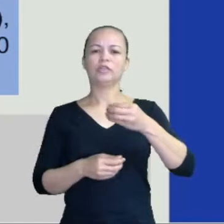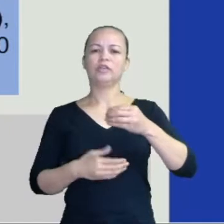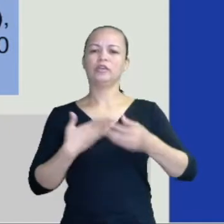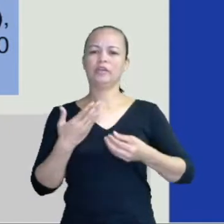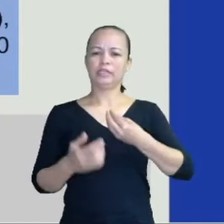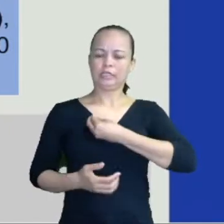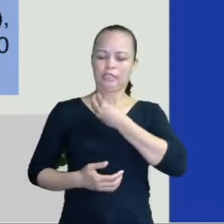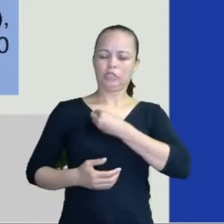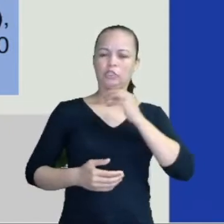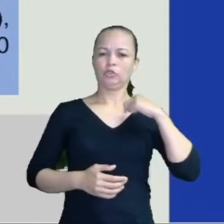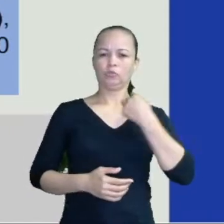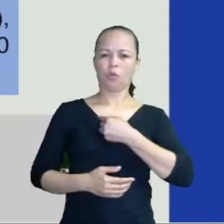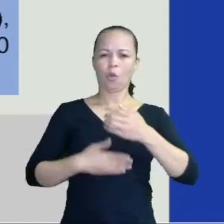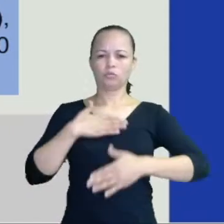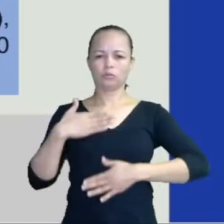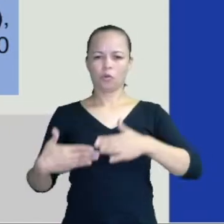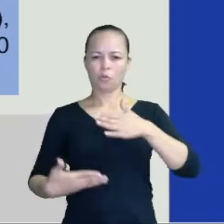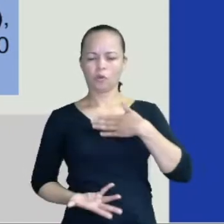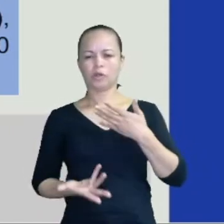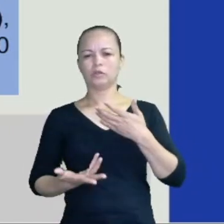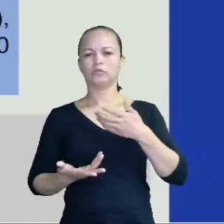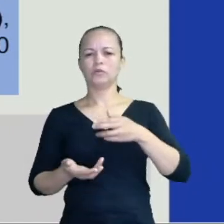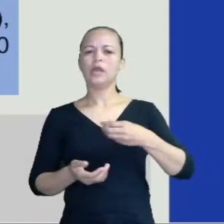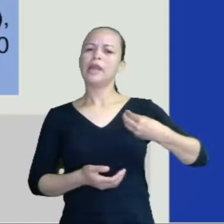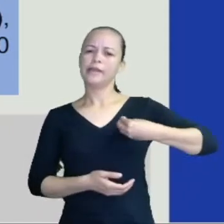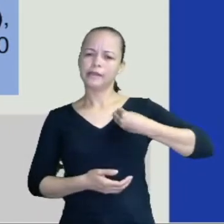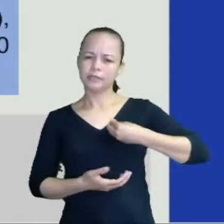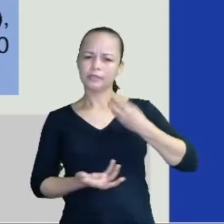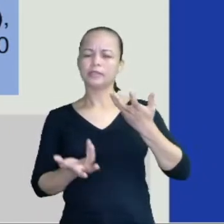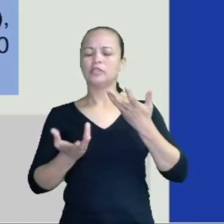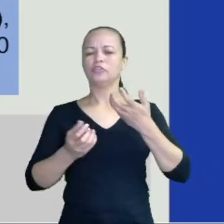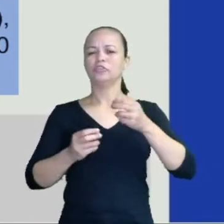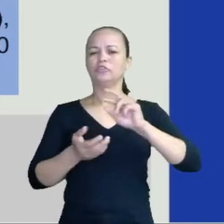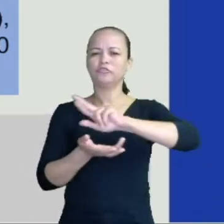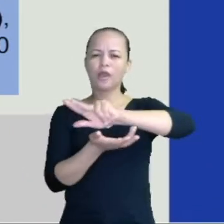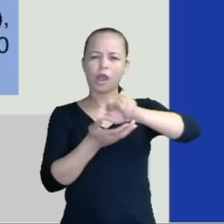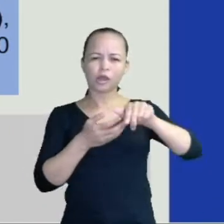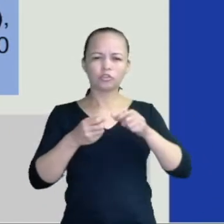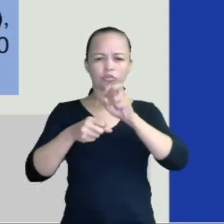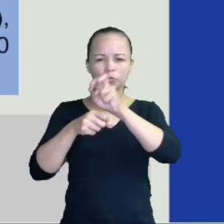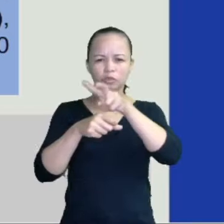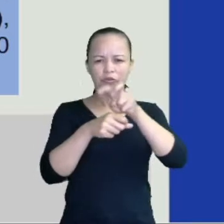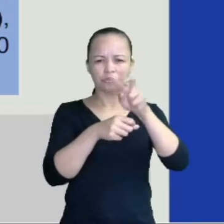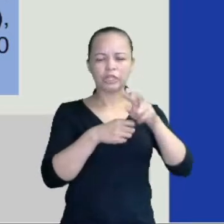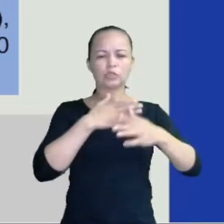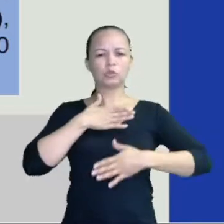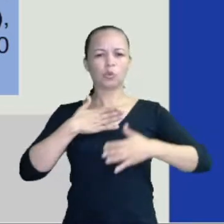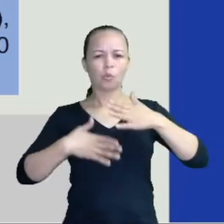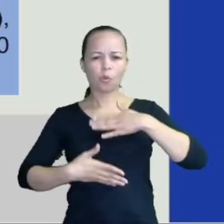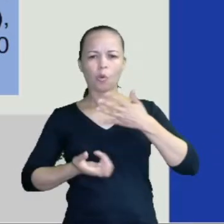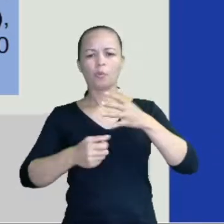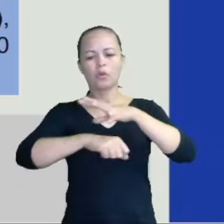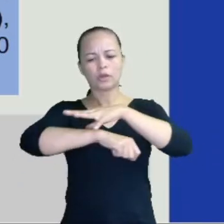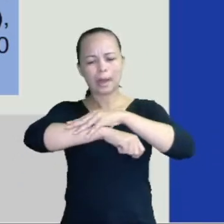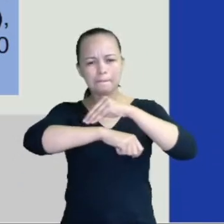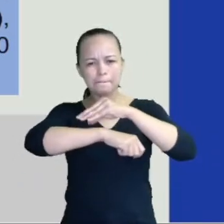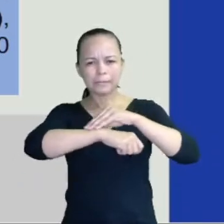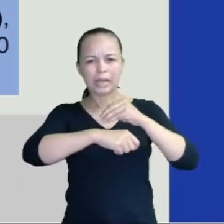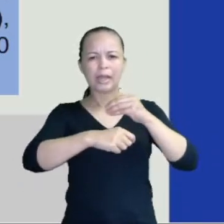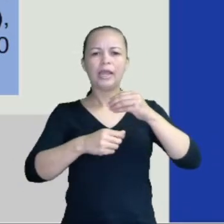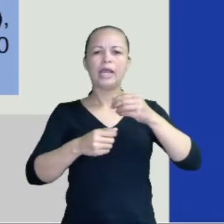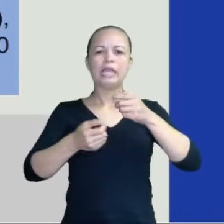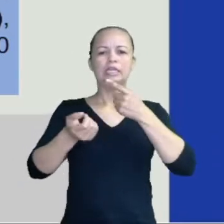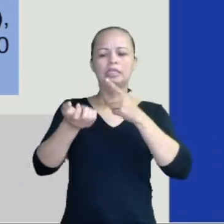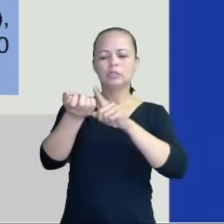partes do corpo humano, no intestino, na pele e até no sangue humano. Muitos